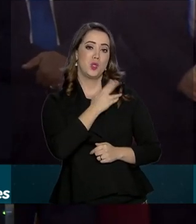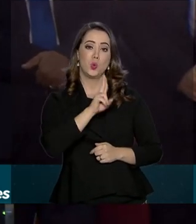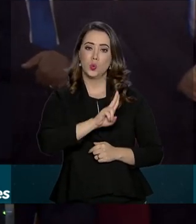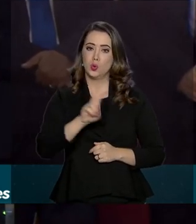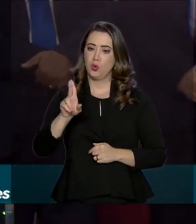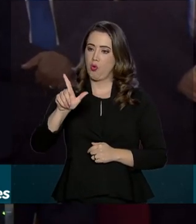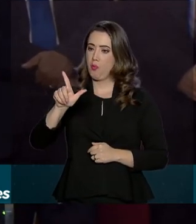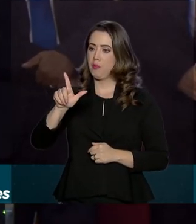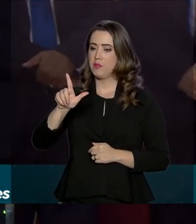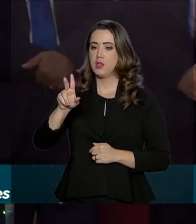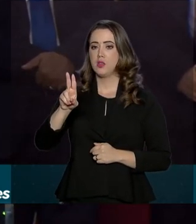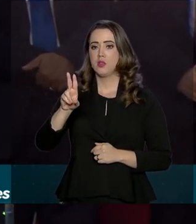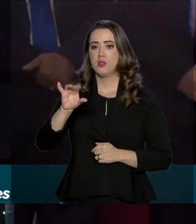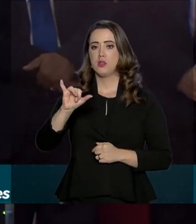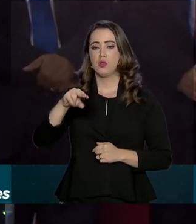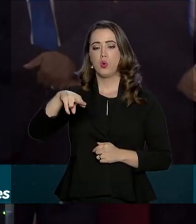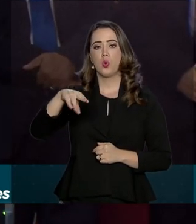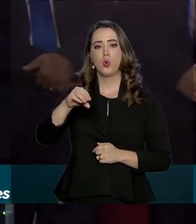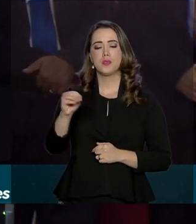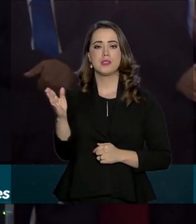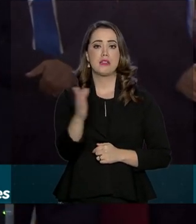Davan.